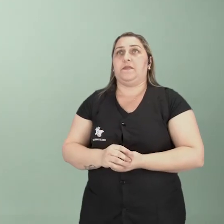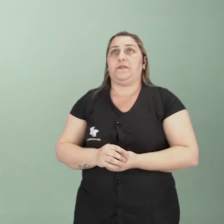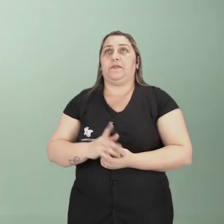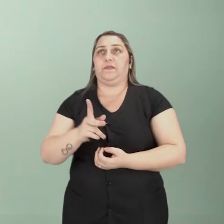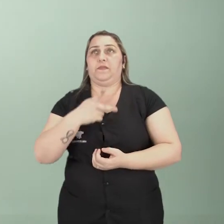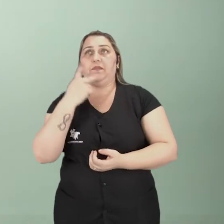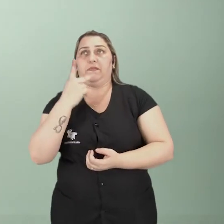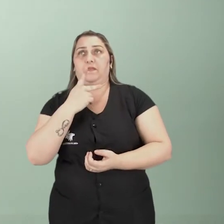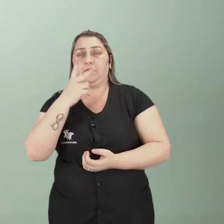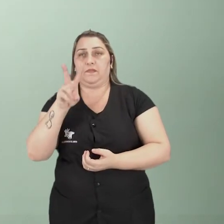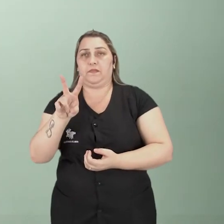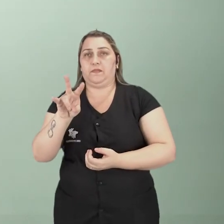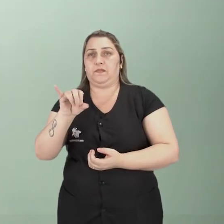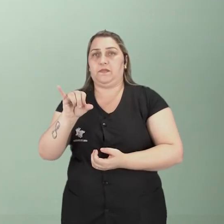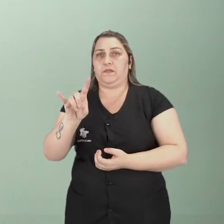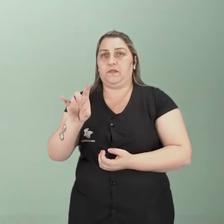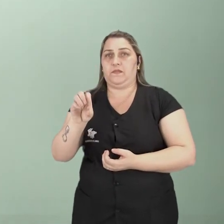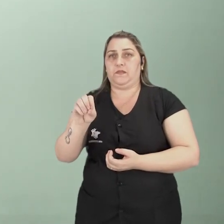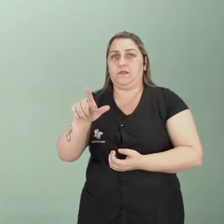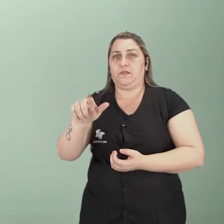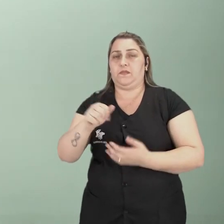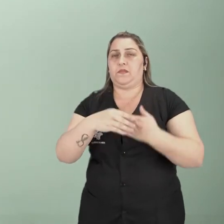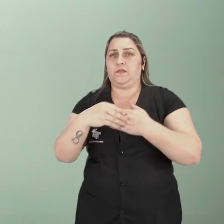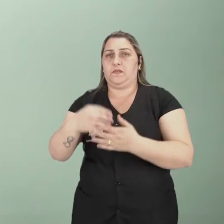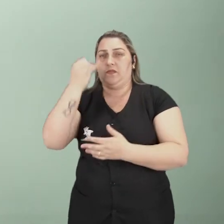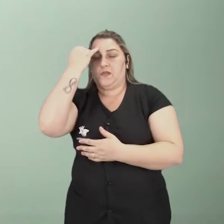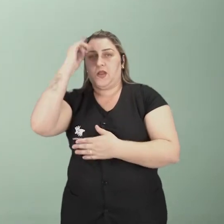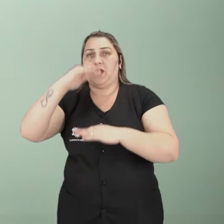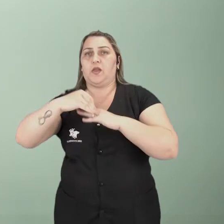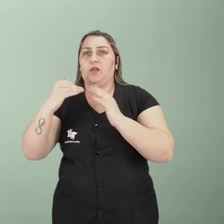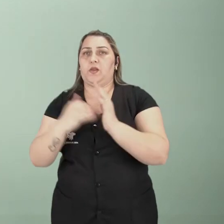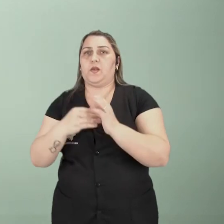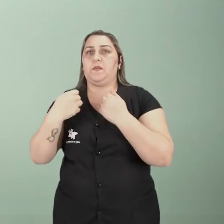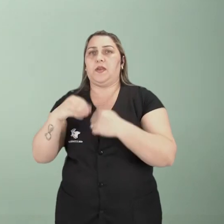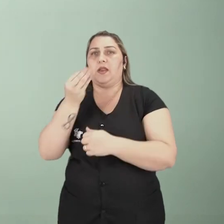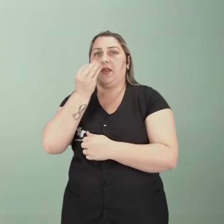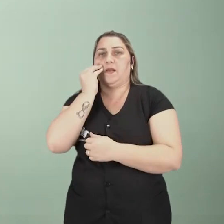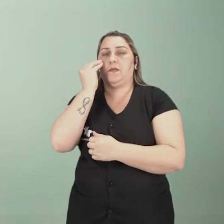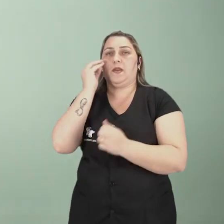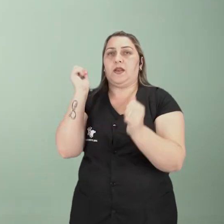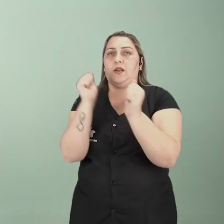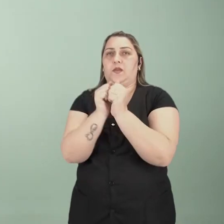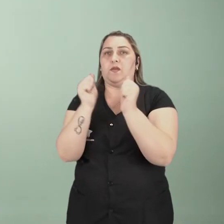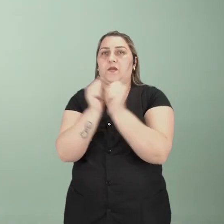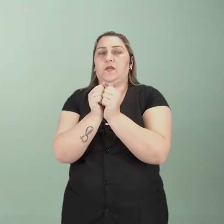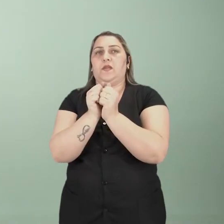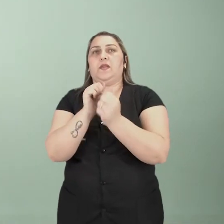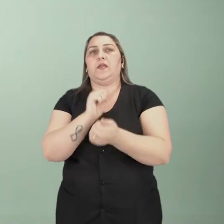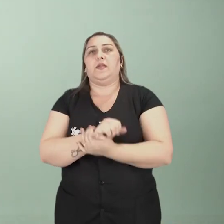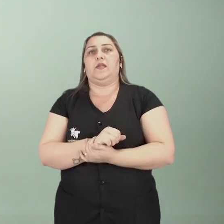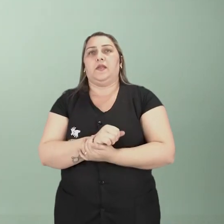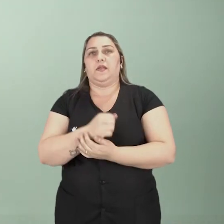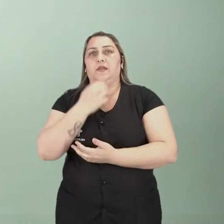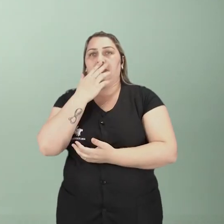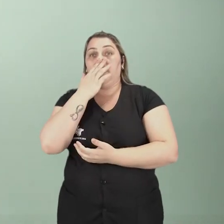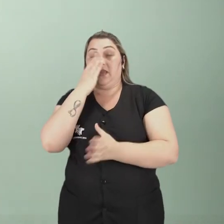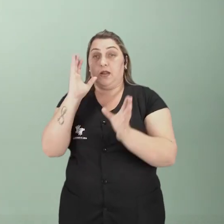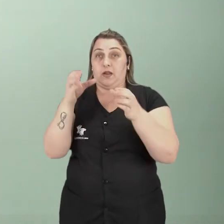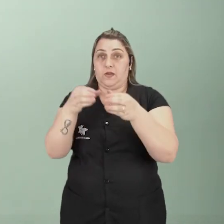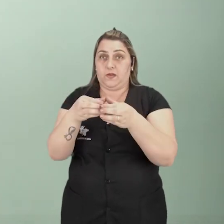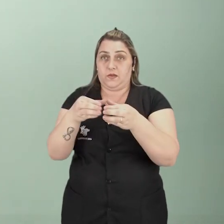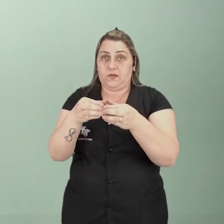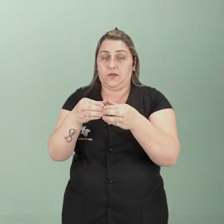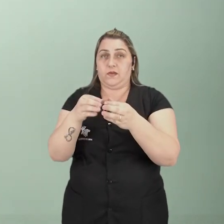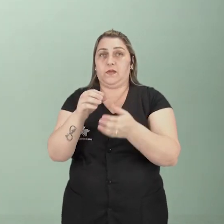está falando de Viola Spolin vai trazer uma ideia em que todos devem experimentar juntos e sem julgamentos, né? É um grupo,